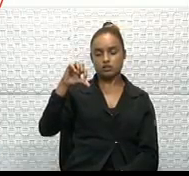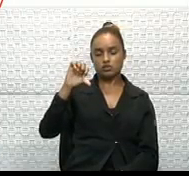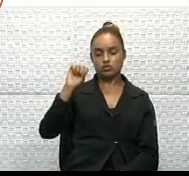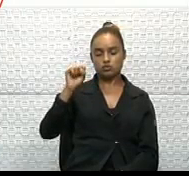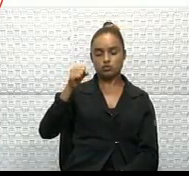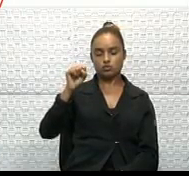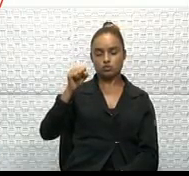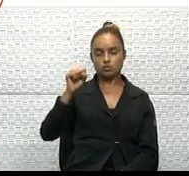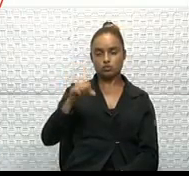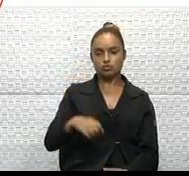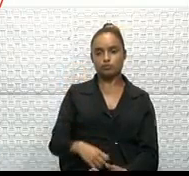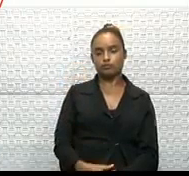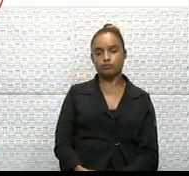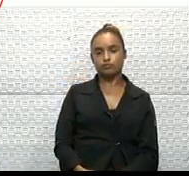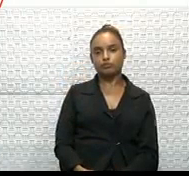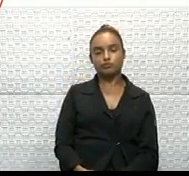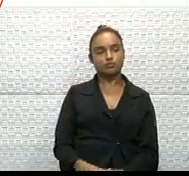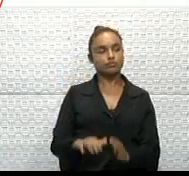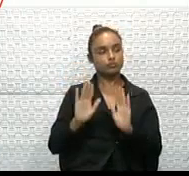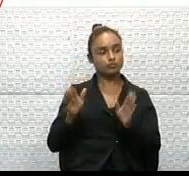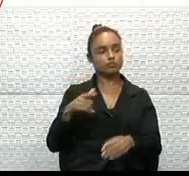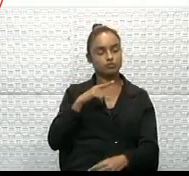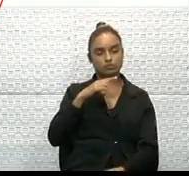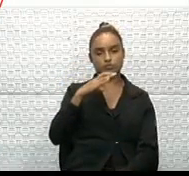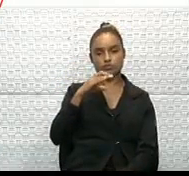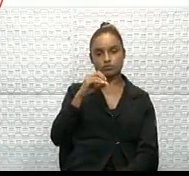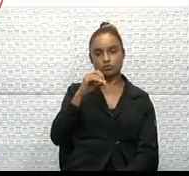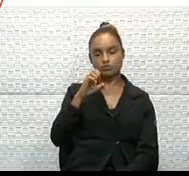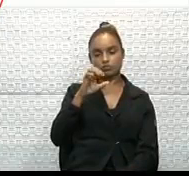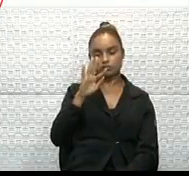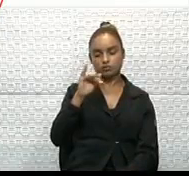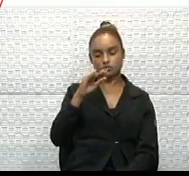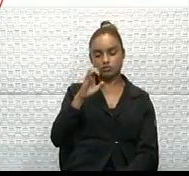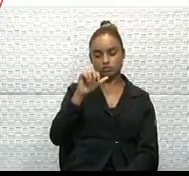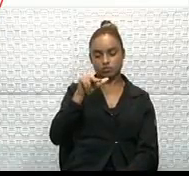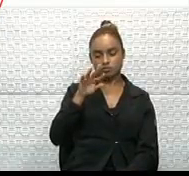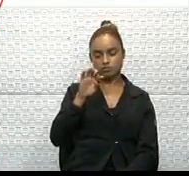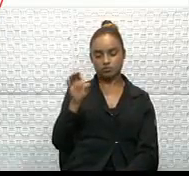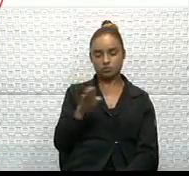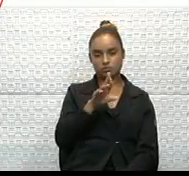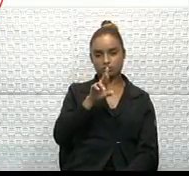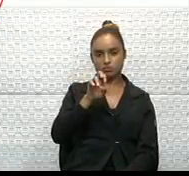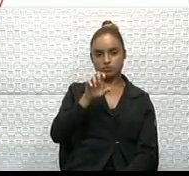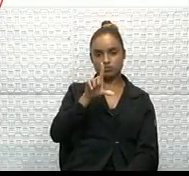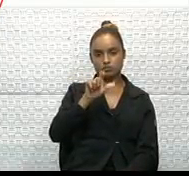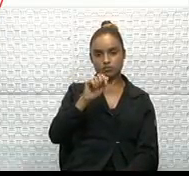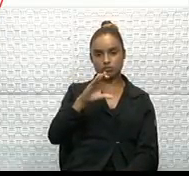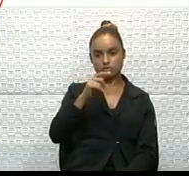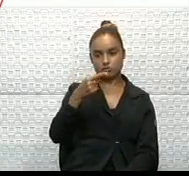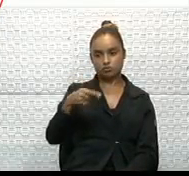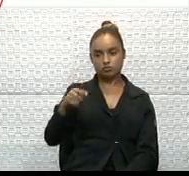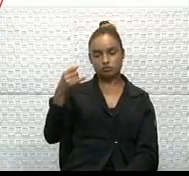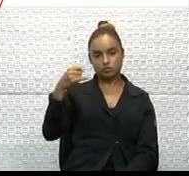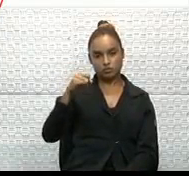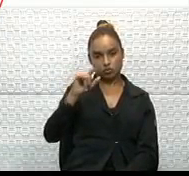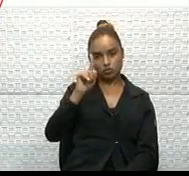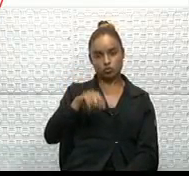0,98. Então, esse é o nosso coeficiente de correlação. Perceba, é um número positivo. Se é um